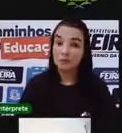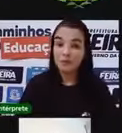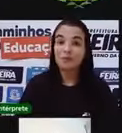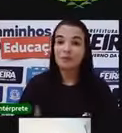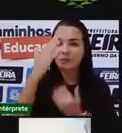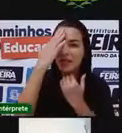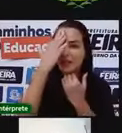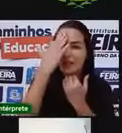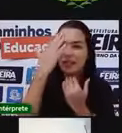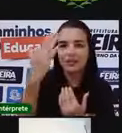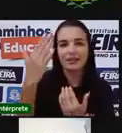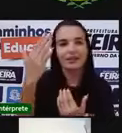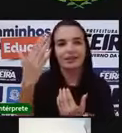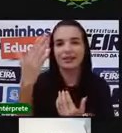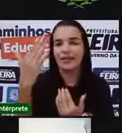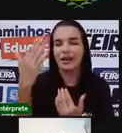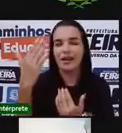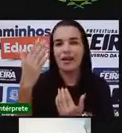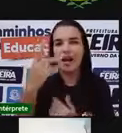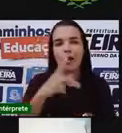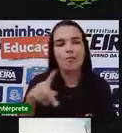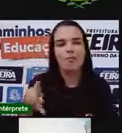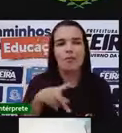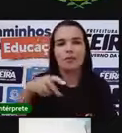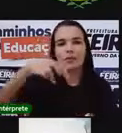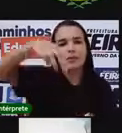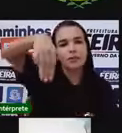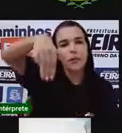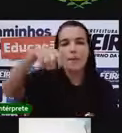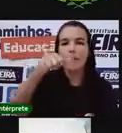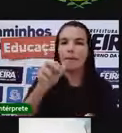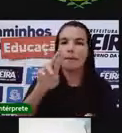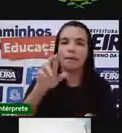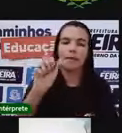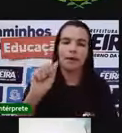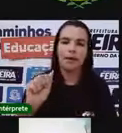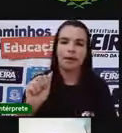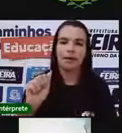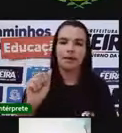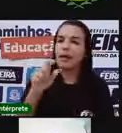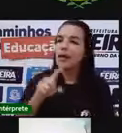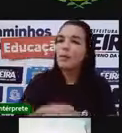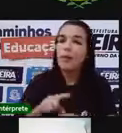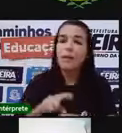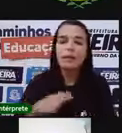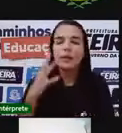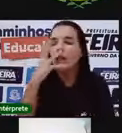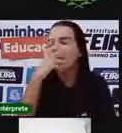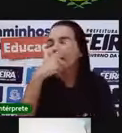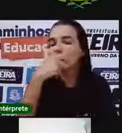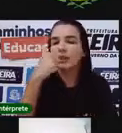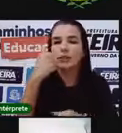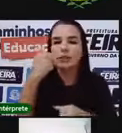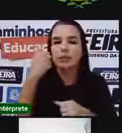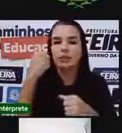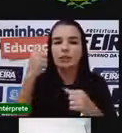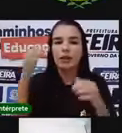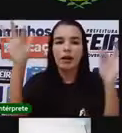Gratidão, Pro Maura, que momento lindo, iluminado, gratidão mesmo. Vamos ver aqui